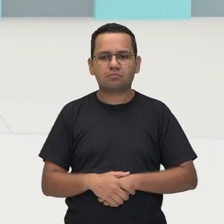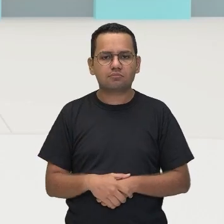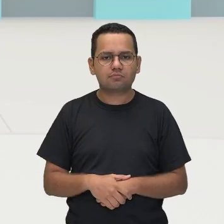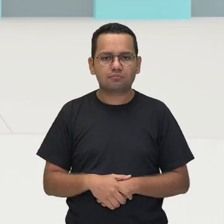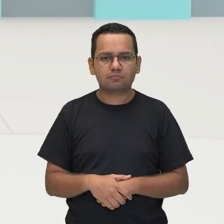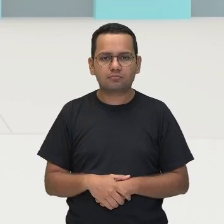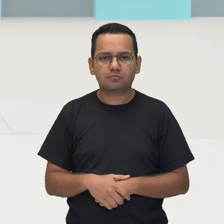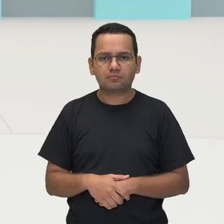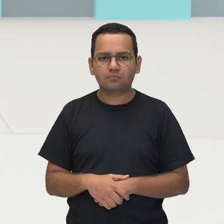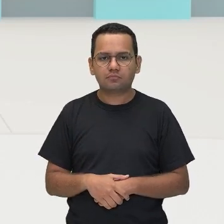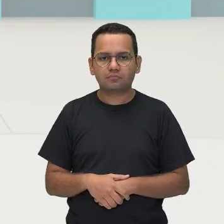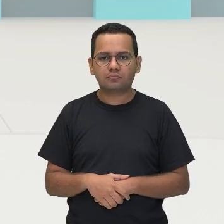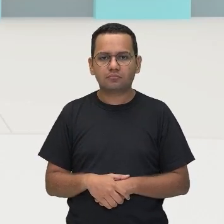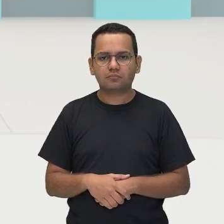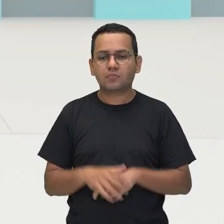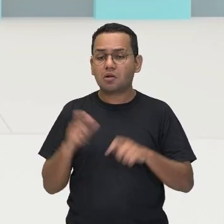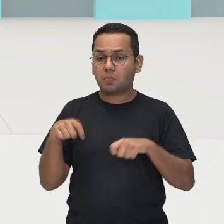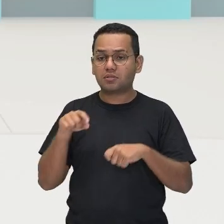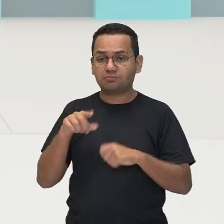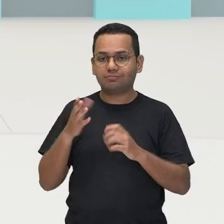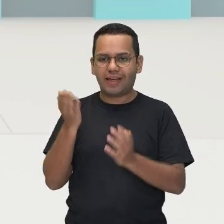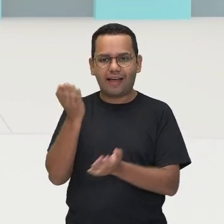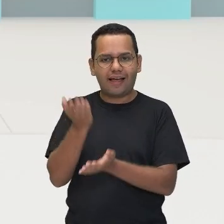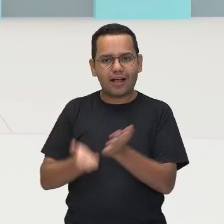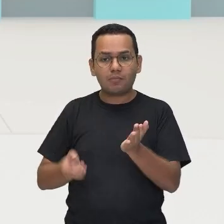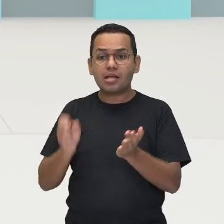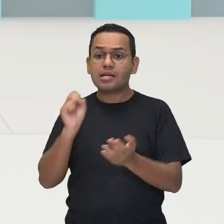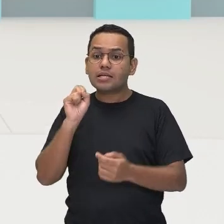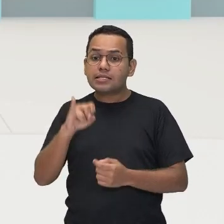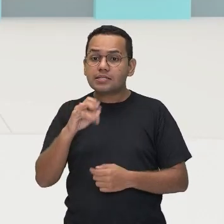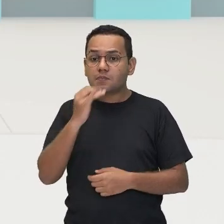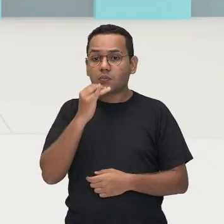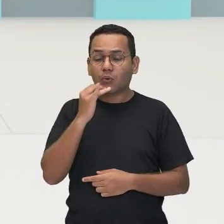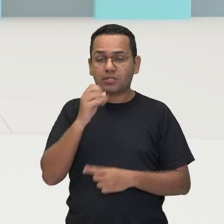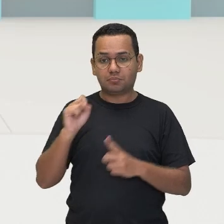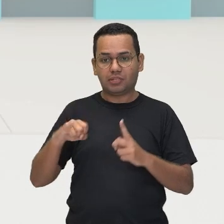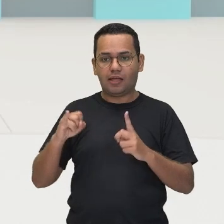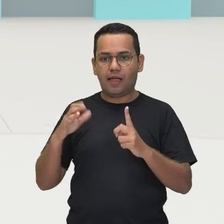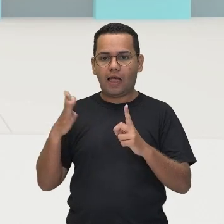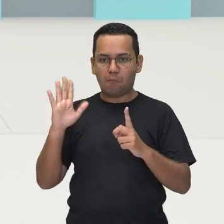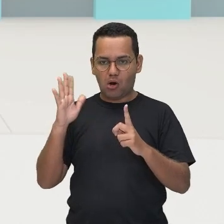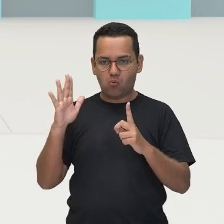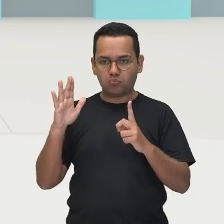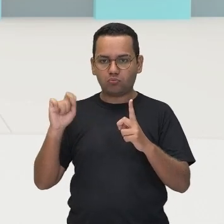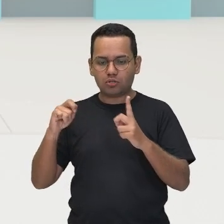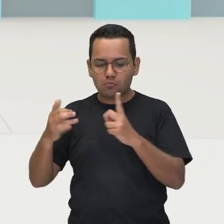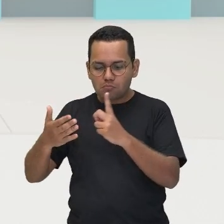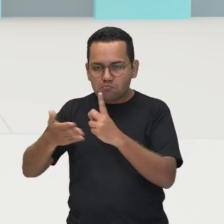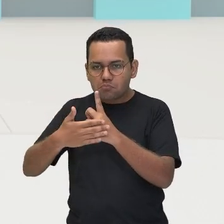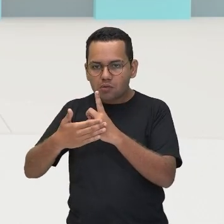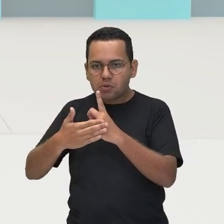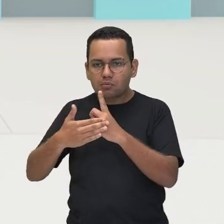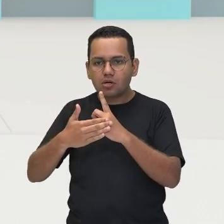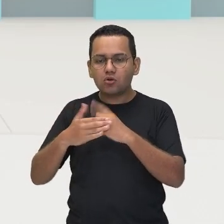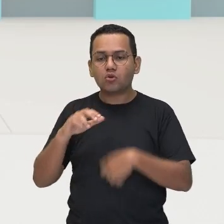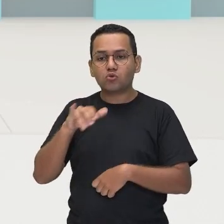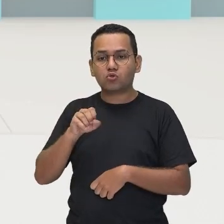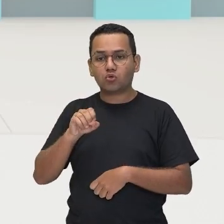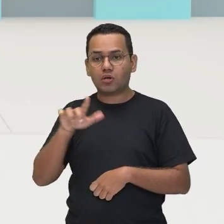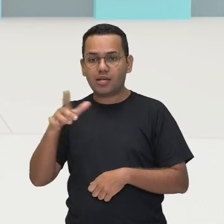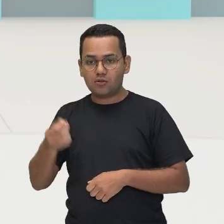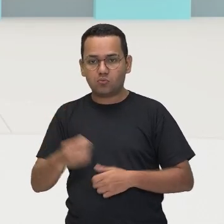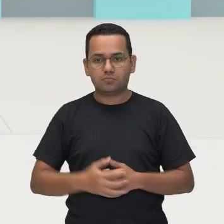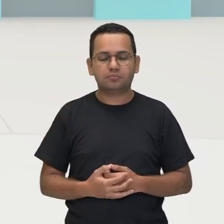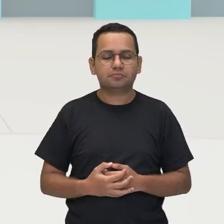acabar caso algum dos lutadores toque a mão atrás do joelho do oponente muito interessante Então com